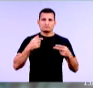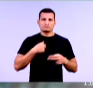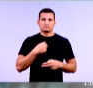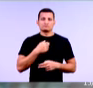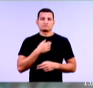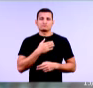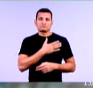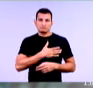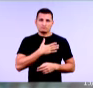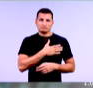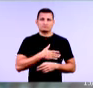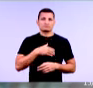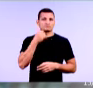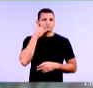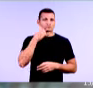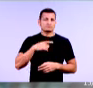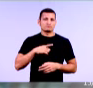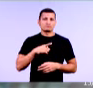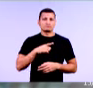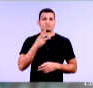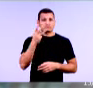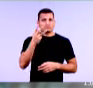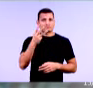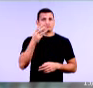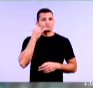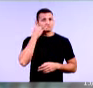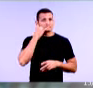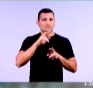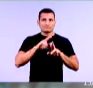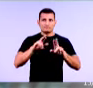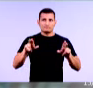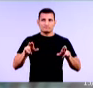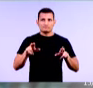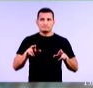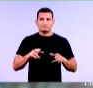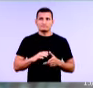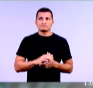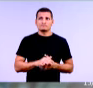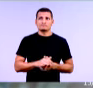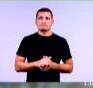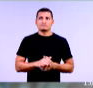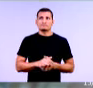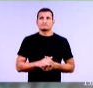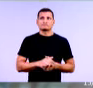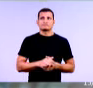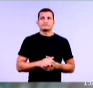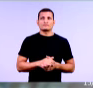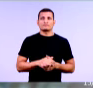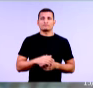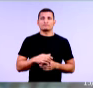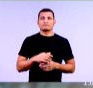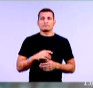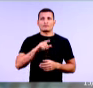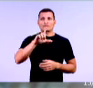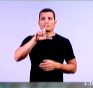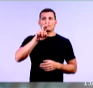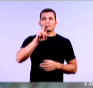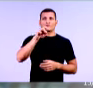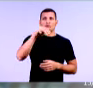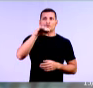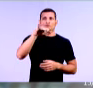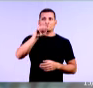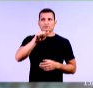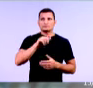né? Eu tenho 3 celulares distintos, 3 celulares top, né? Um Lumia 1020 da Nokia,